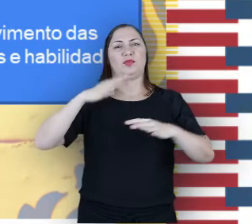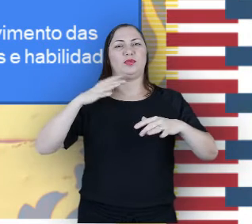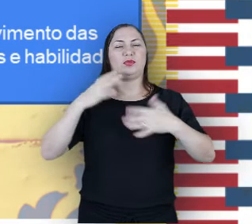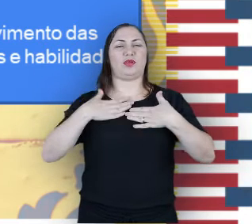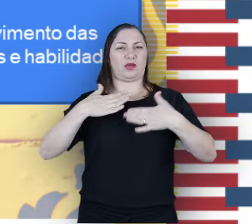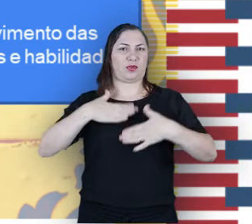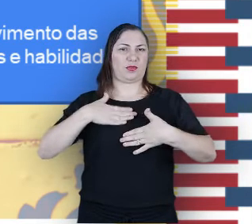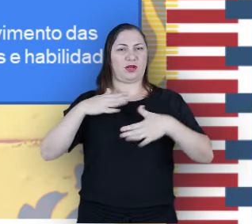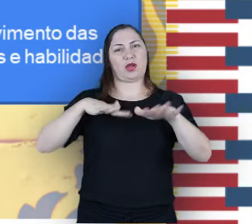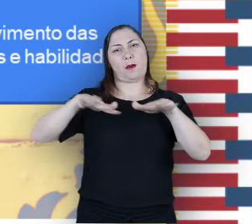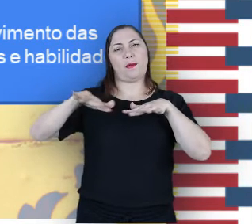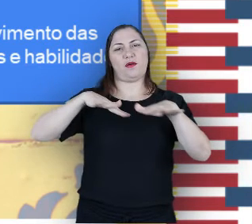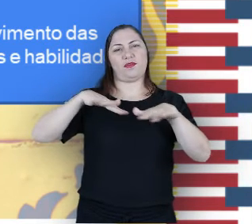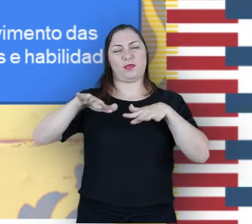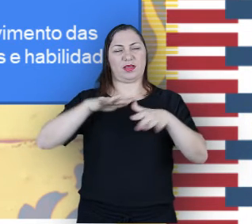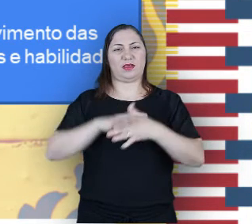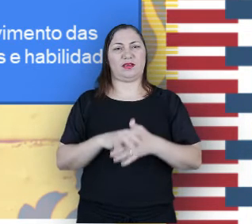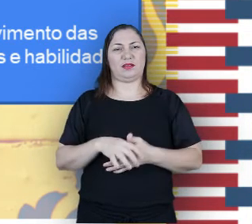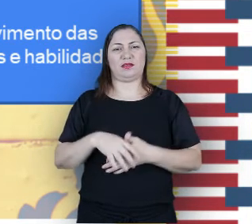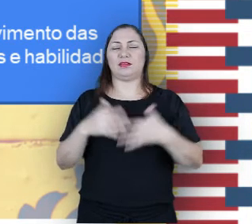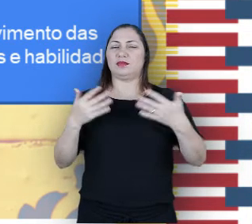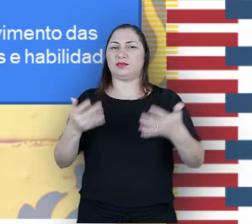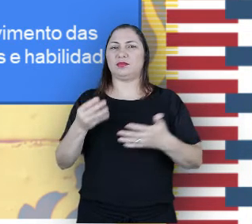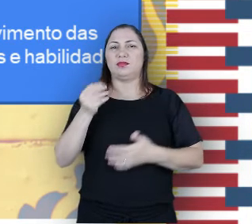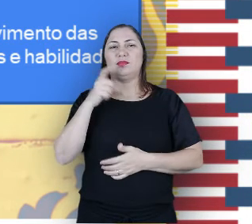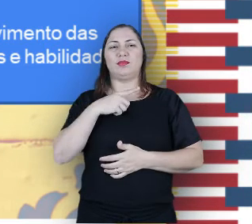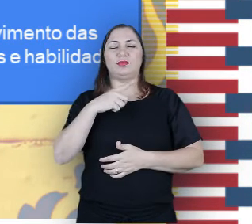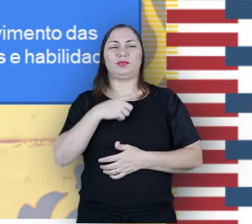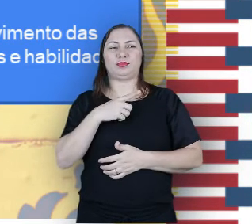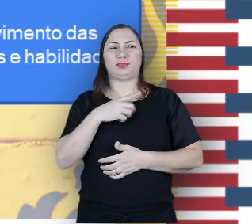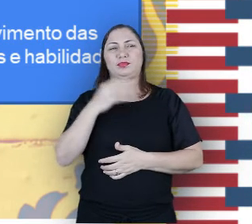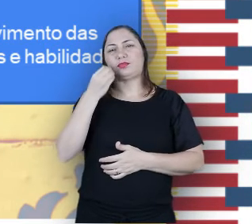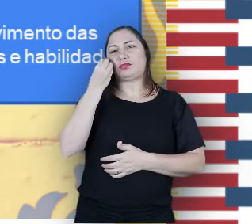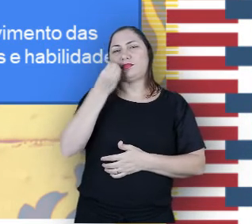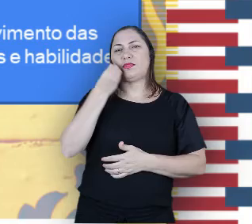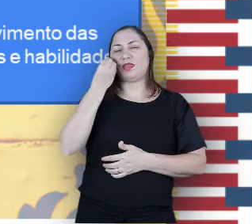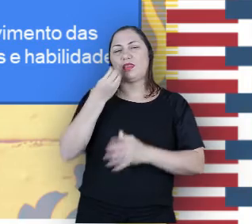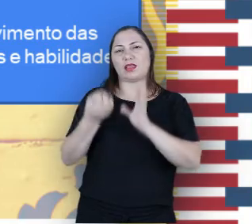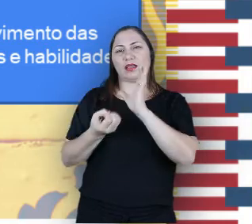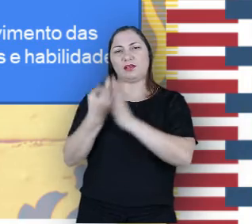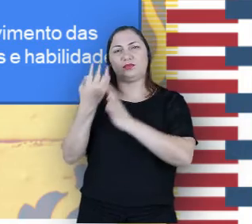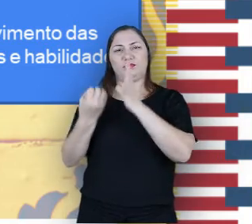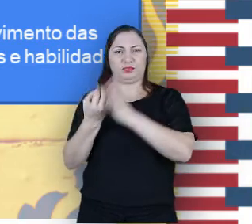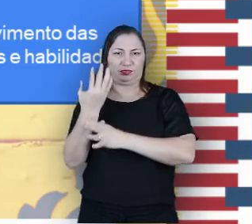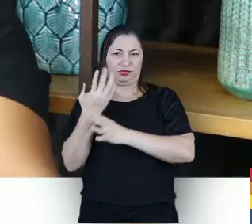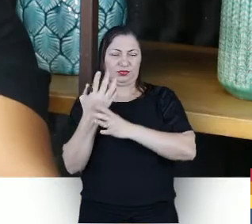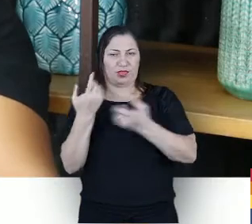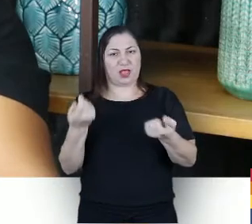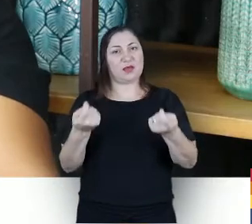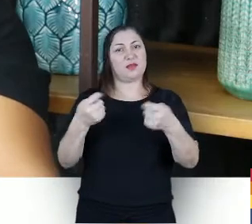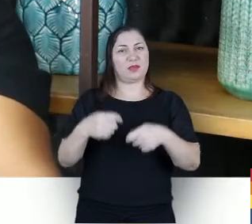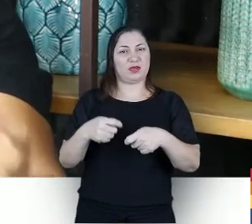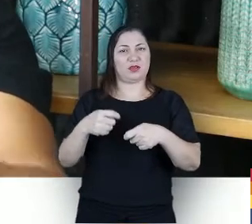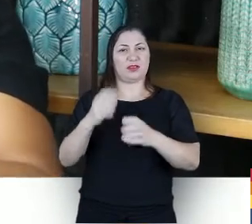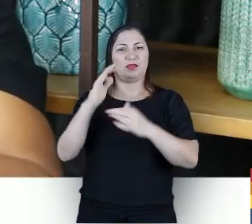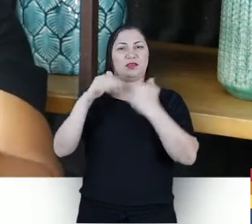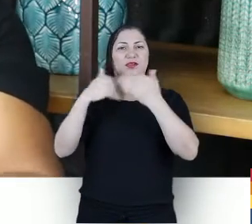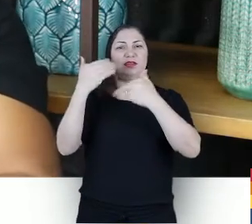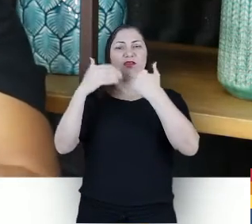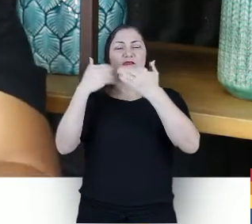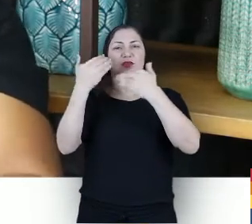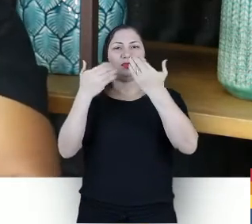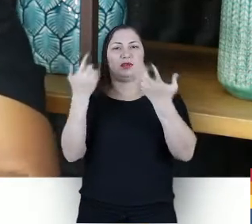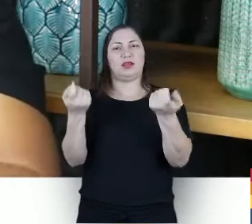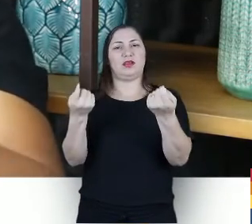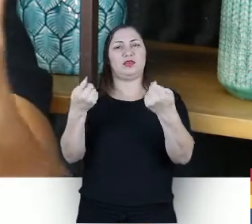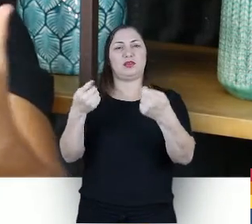eles precisam vivenciar, produzir e transformar esses elementos da cultura corporal de movimento. E na medida que ele